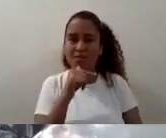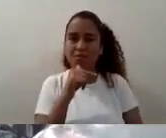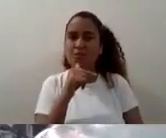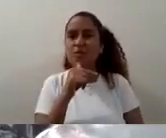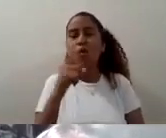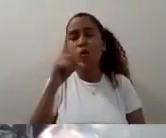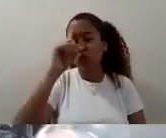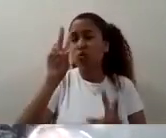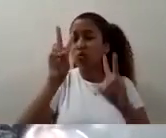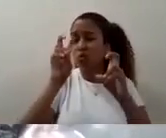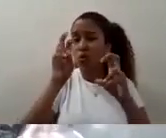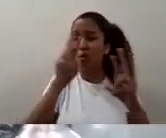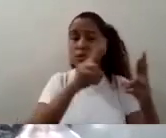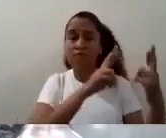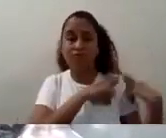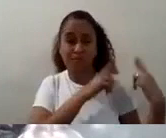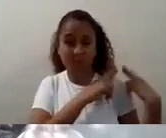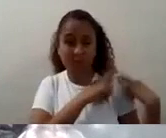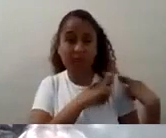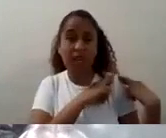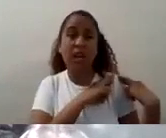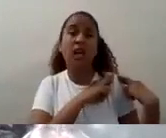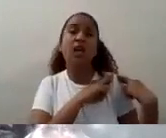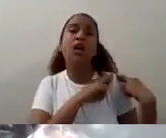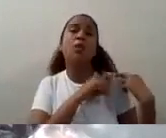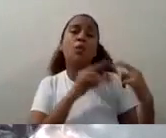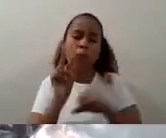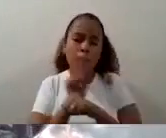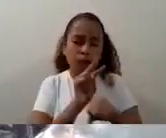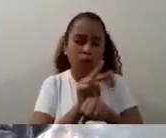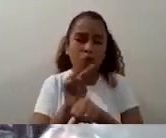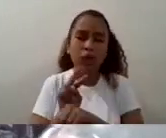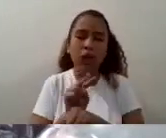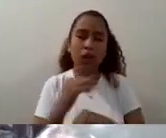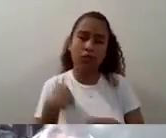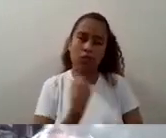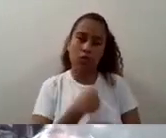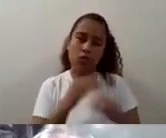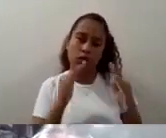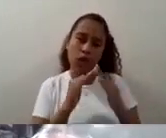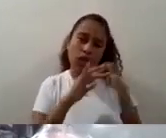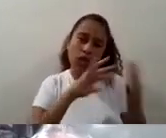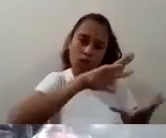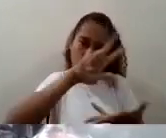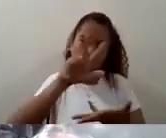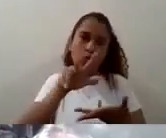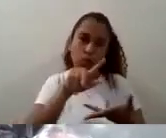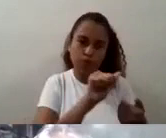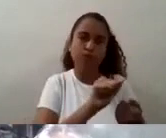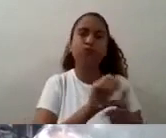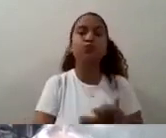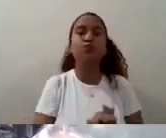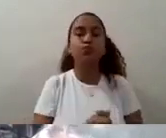das tradições de fé com o cuidado com a casa comum. E nessa campanha também nós tivemos